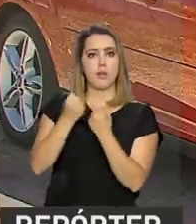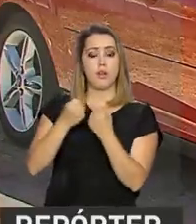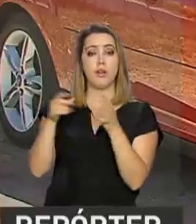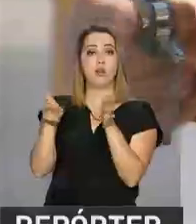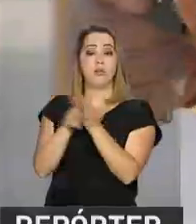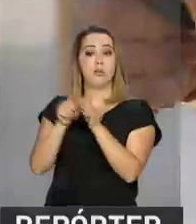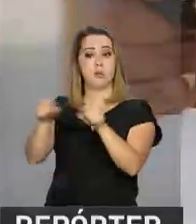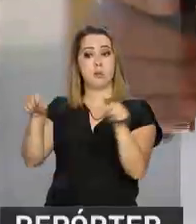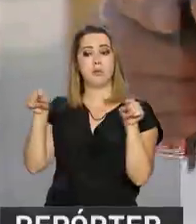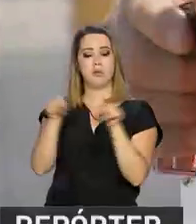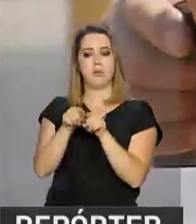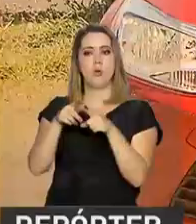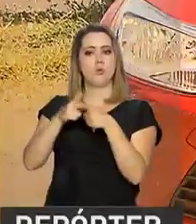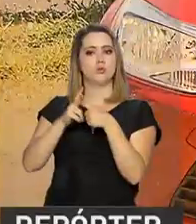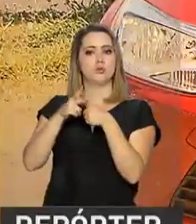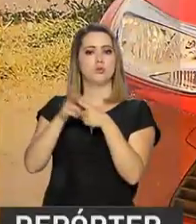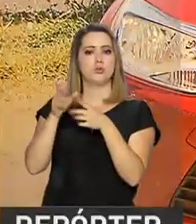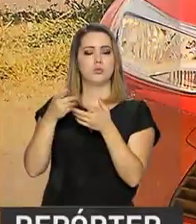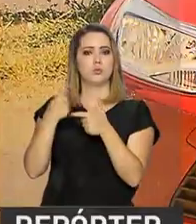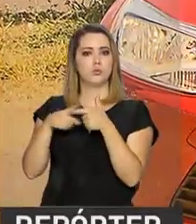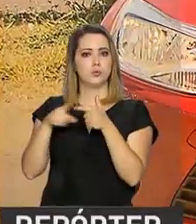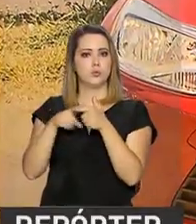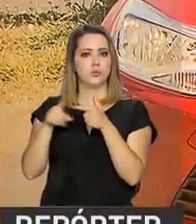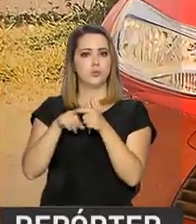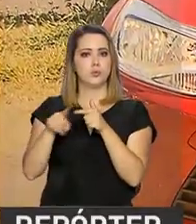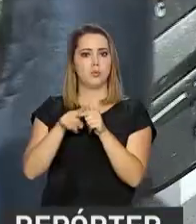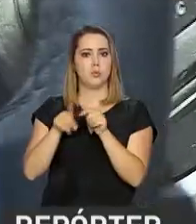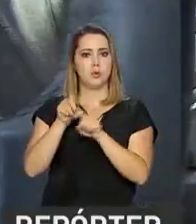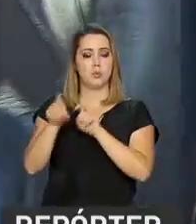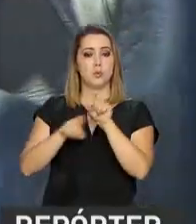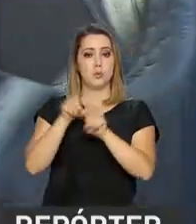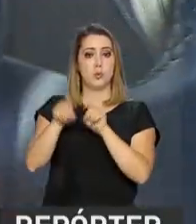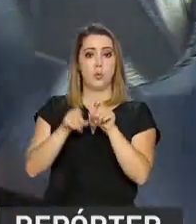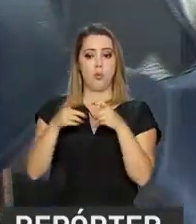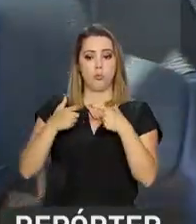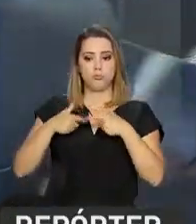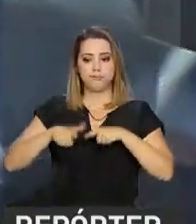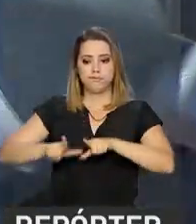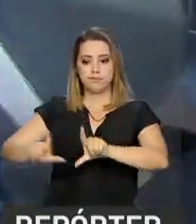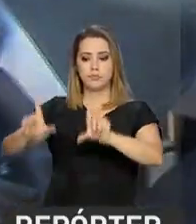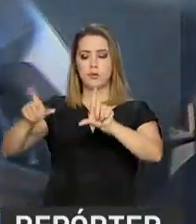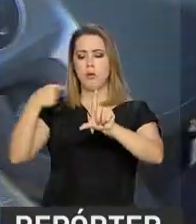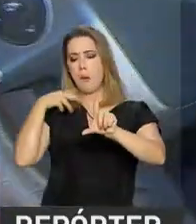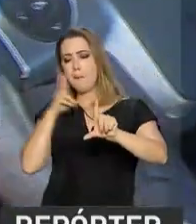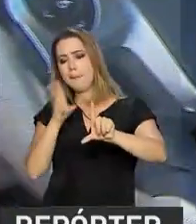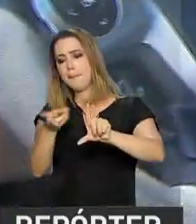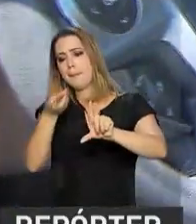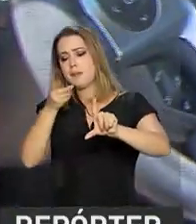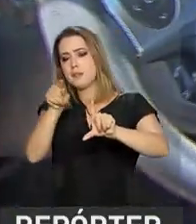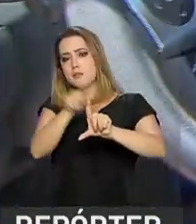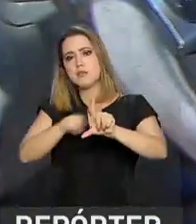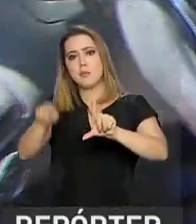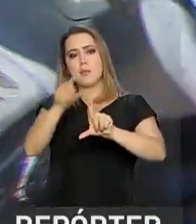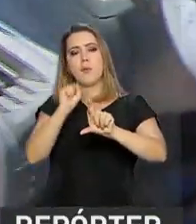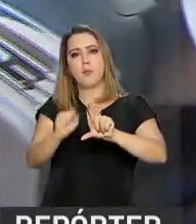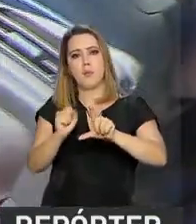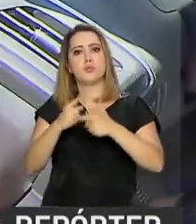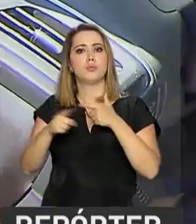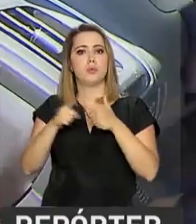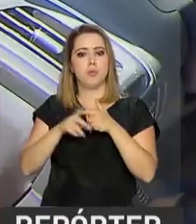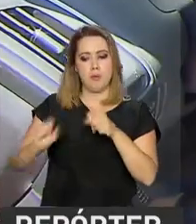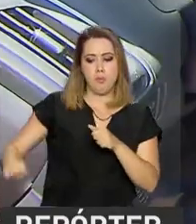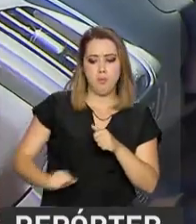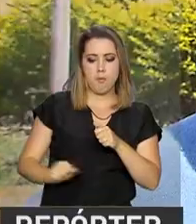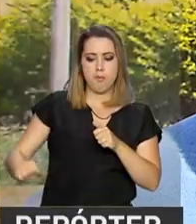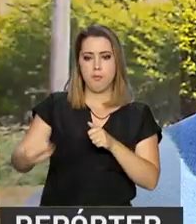e corrigir um defeito no computador de bordo o fabricante detectou que o problema poderia afetar o câmbio